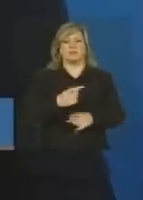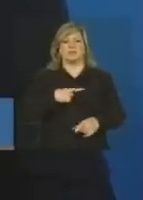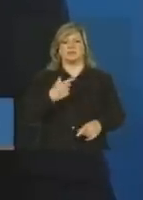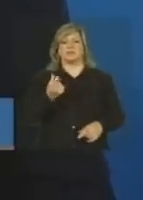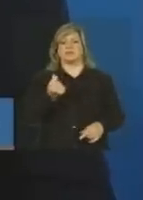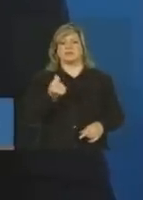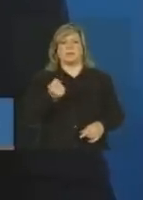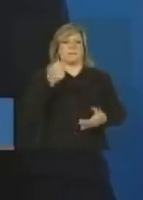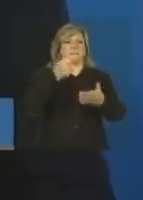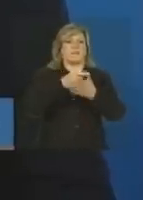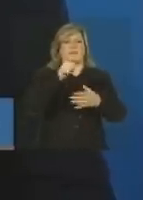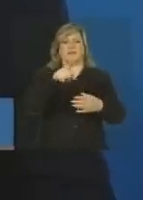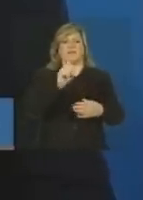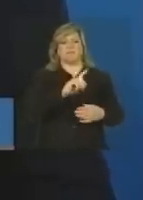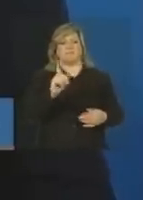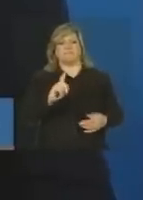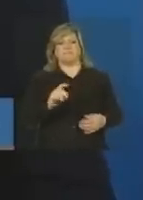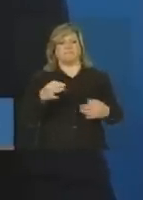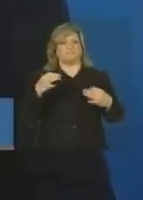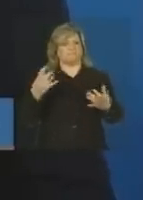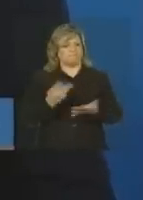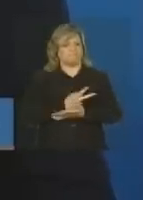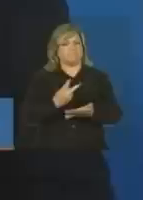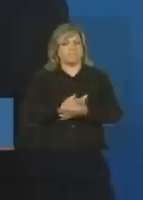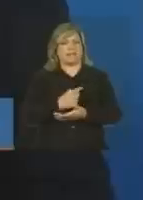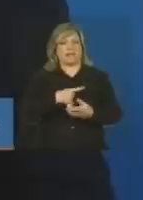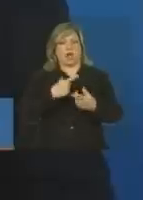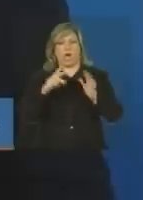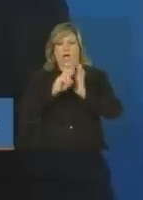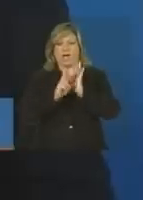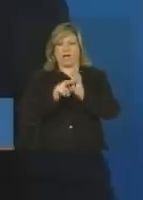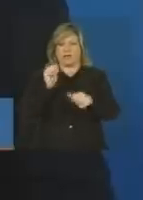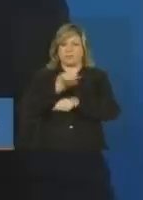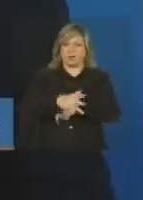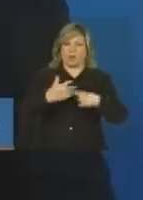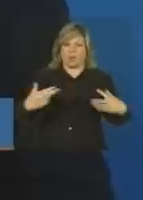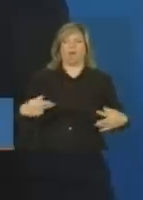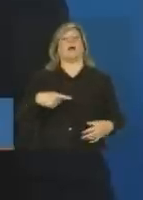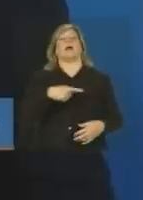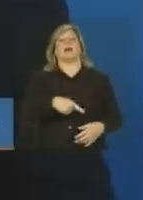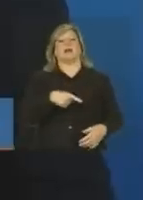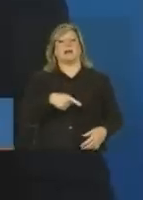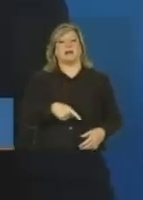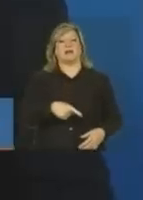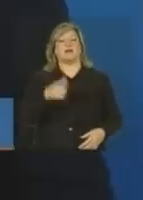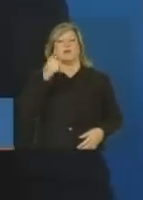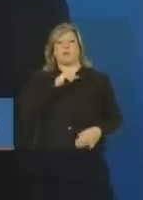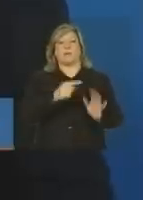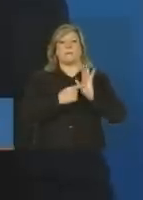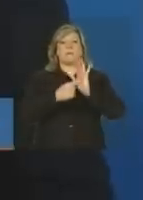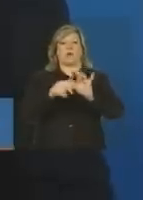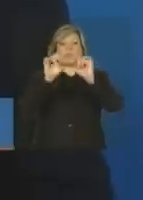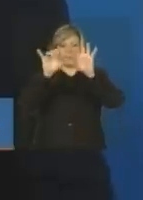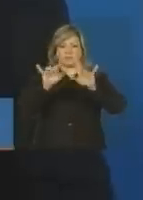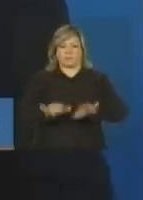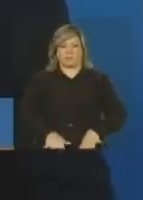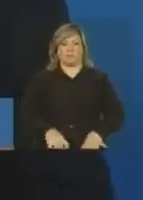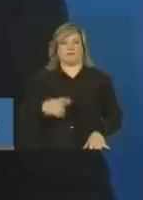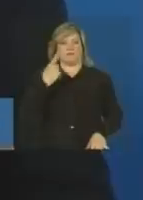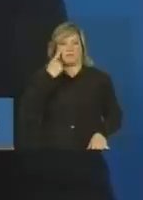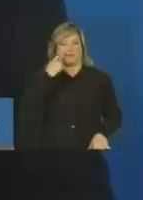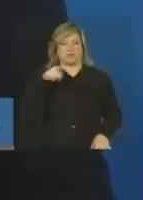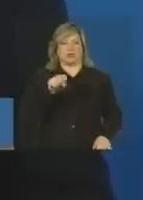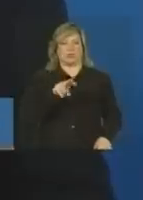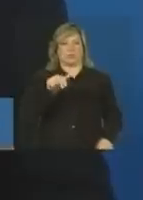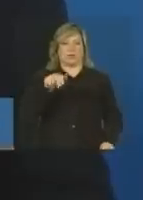que os recursos não foram gastos devidamente, o que, que ele faz? Ele acessa o demonstrativo